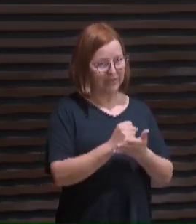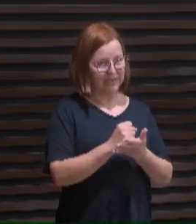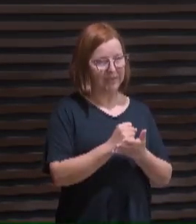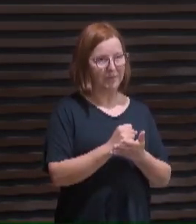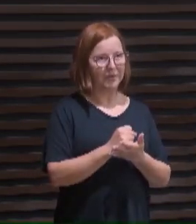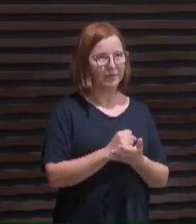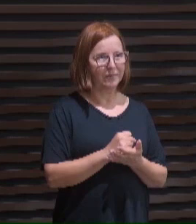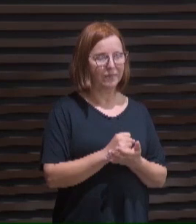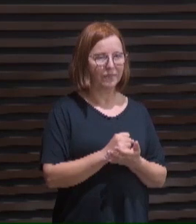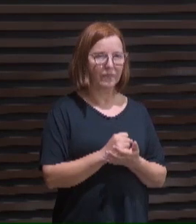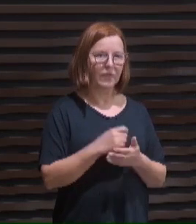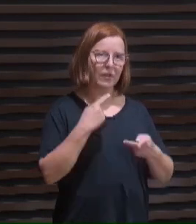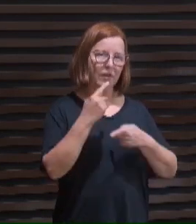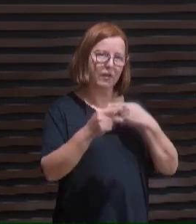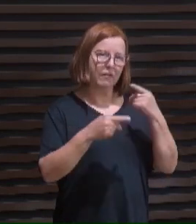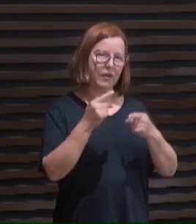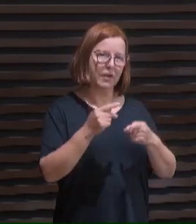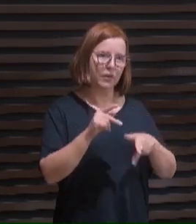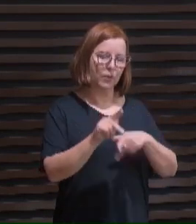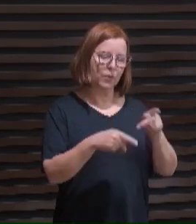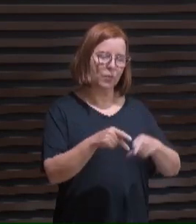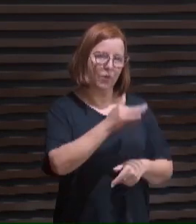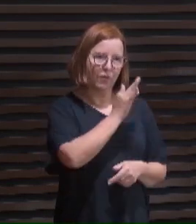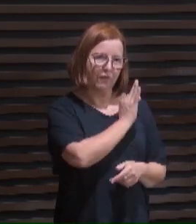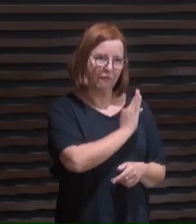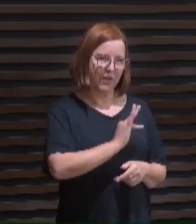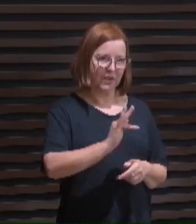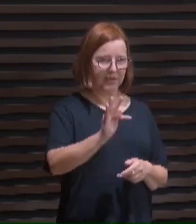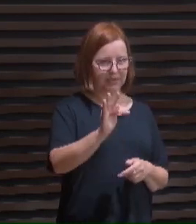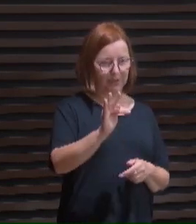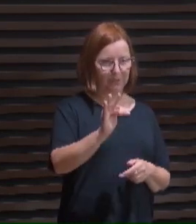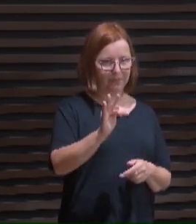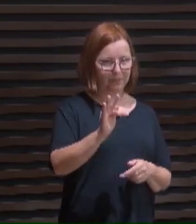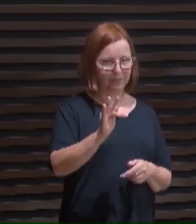fala dos fariseus, que eles eram